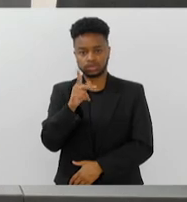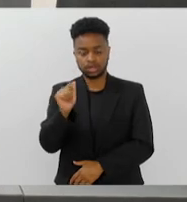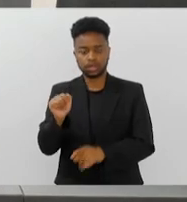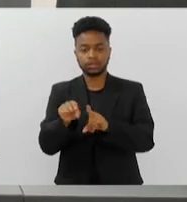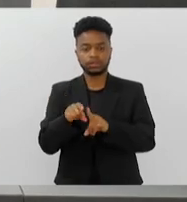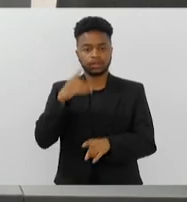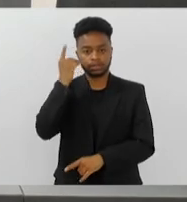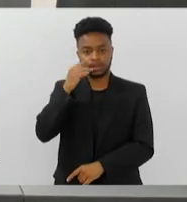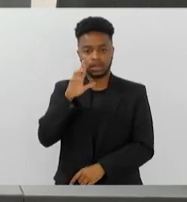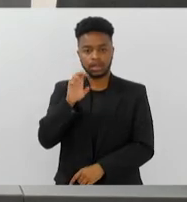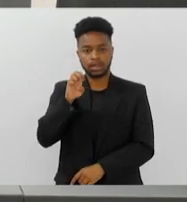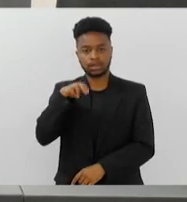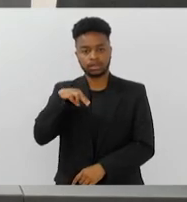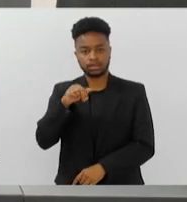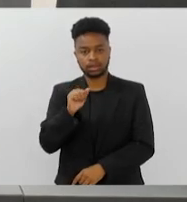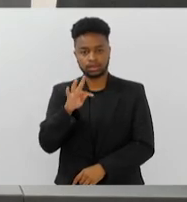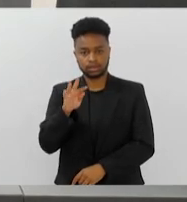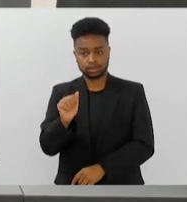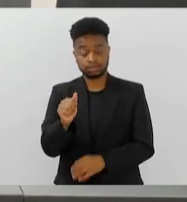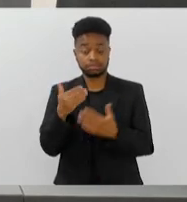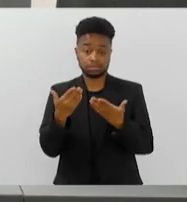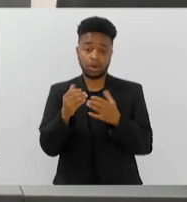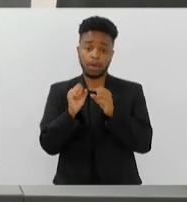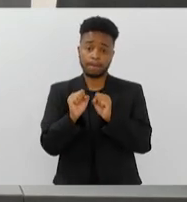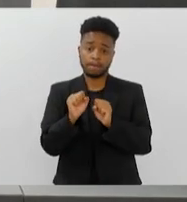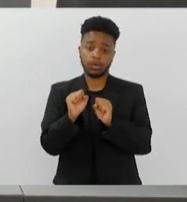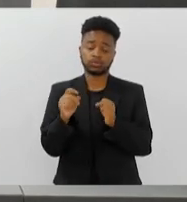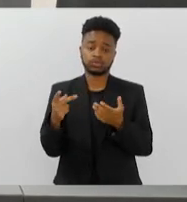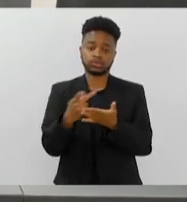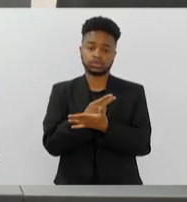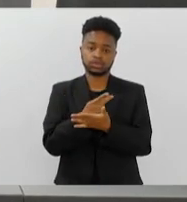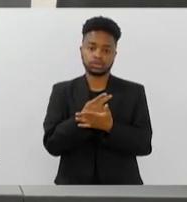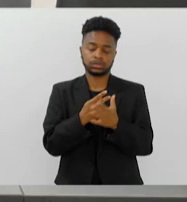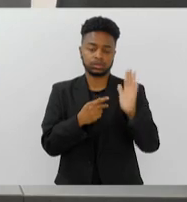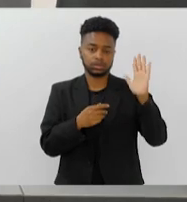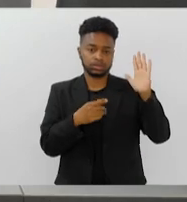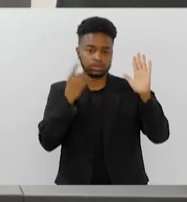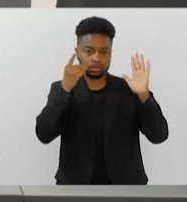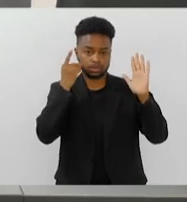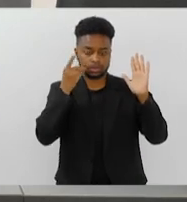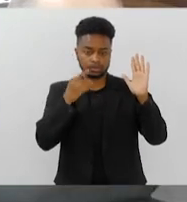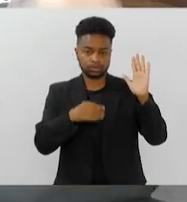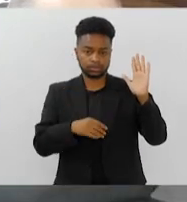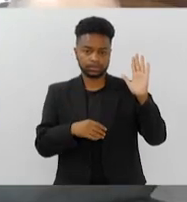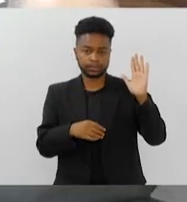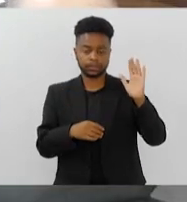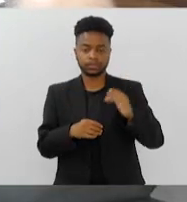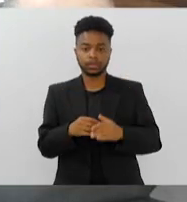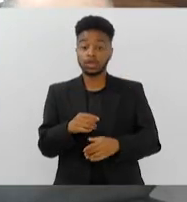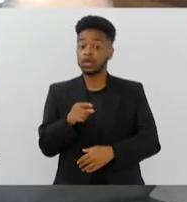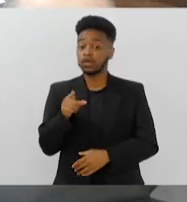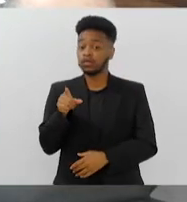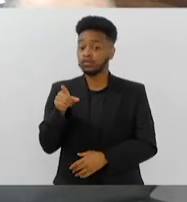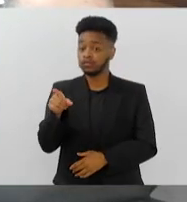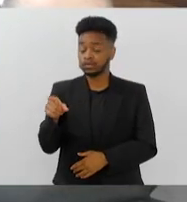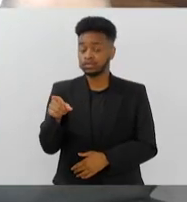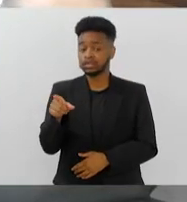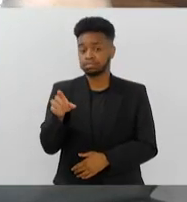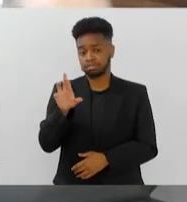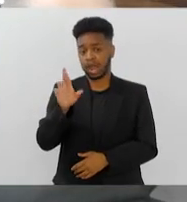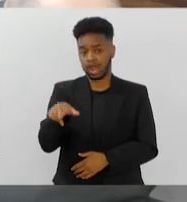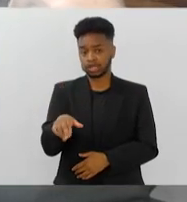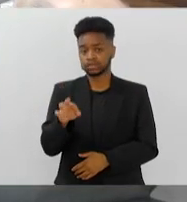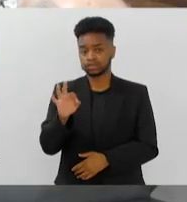Souza. Deputado, e aí poderia haver alguma... Deputado Amorim, Vossa Excelência não deixa de ter